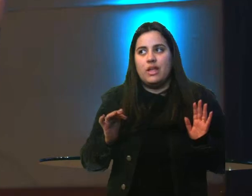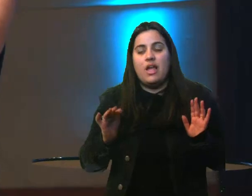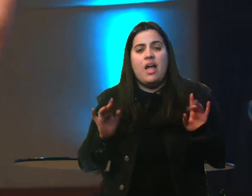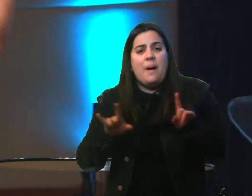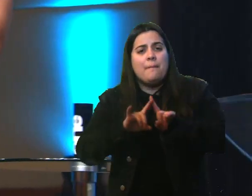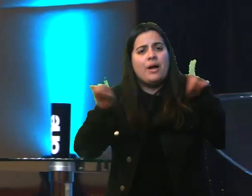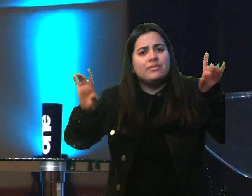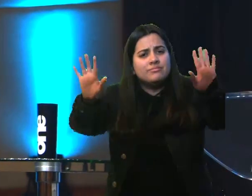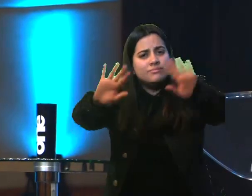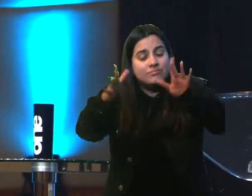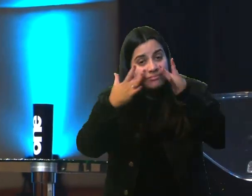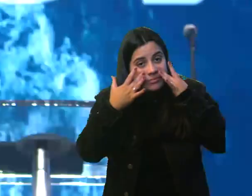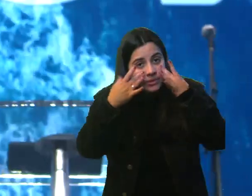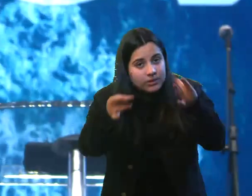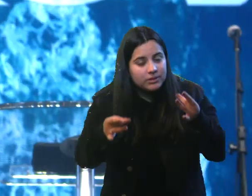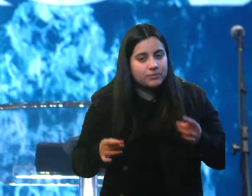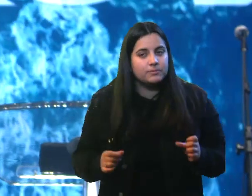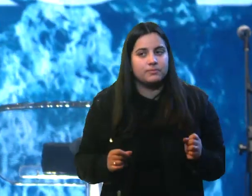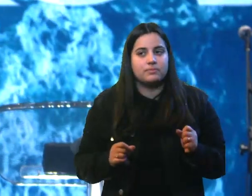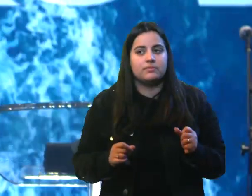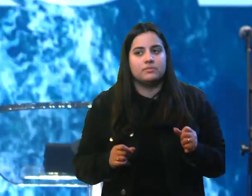Mas preste atenção.